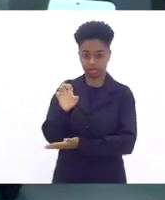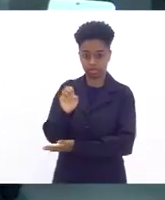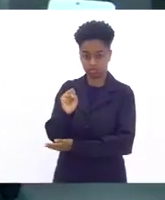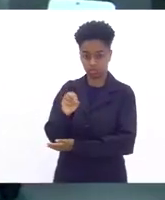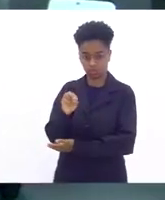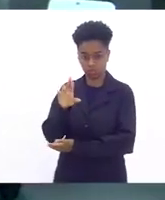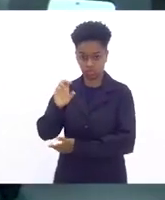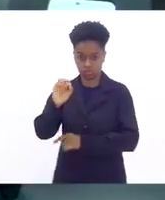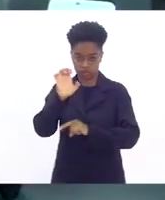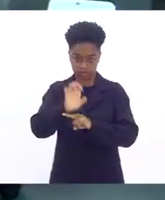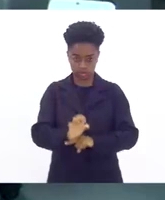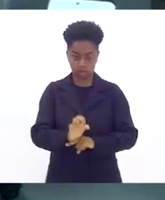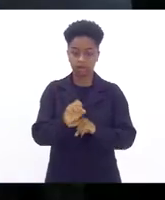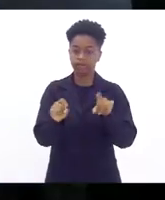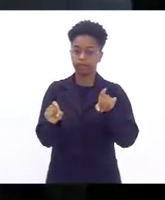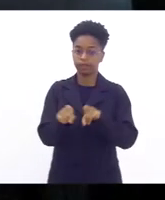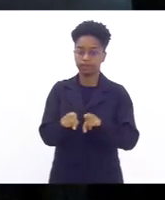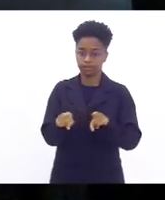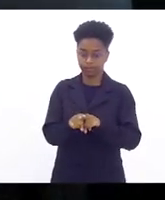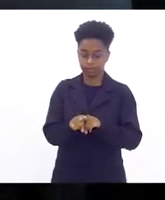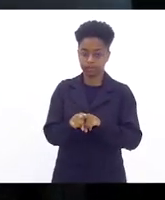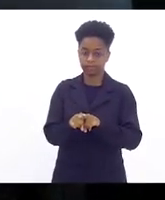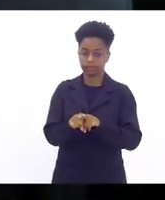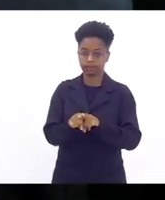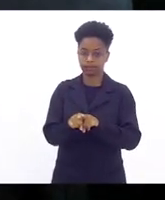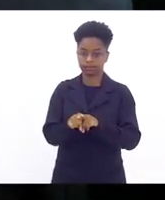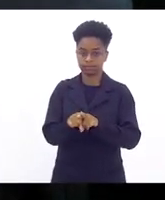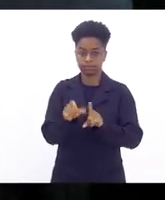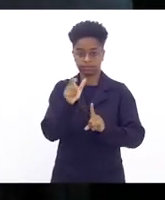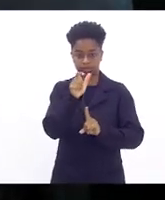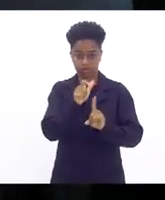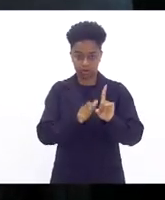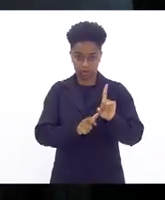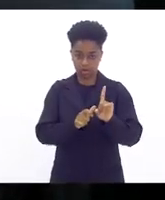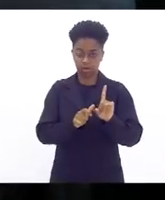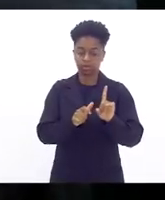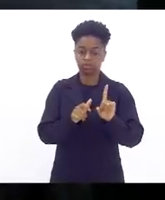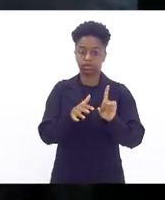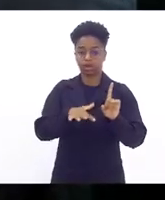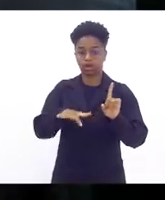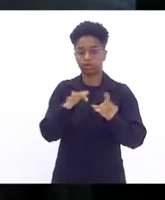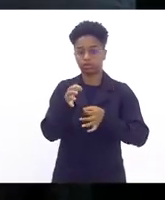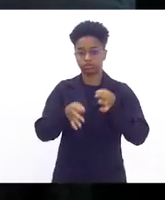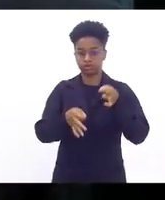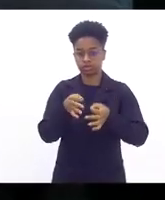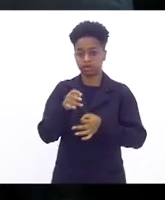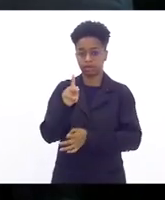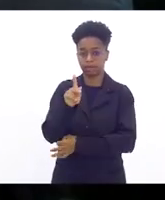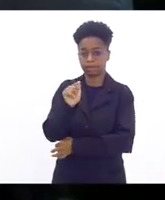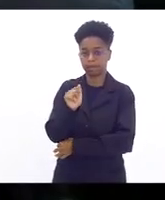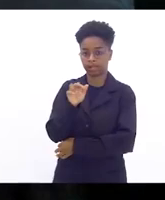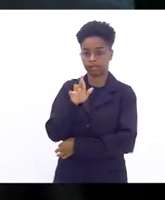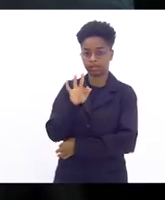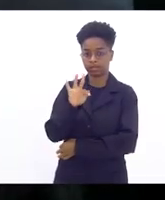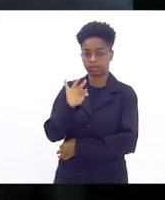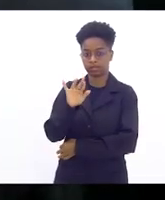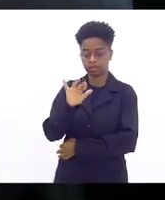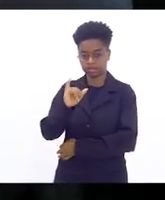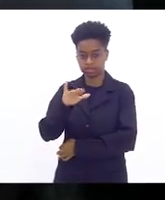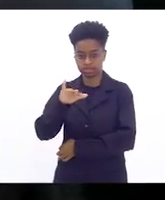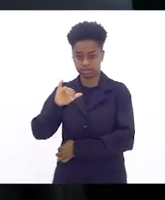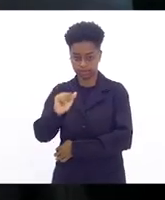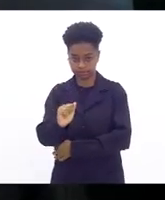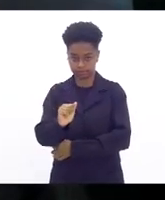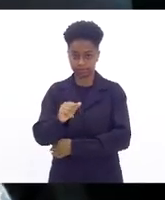e também a nossa excelentíssima procuradora de Justiça Doutora Patrícia Silveira da Rocha